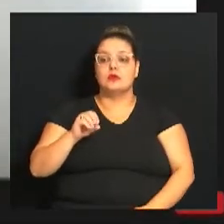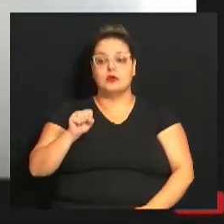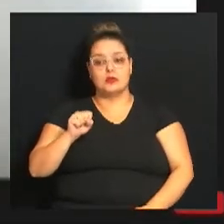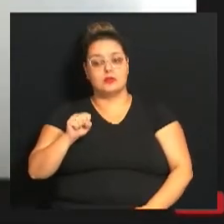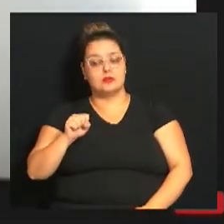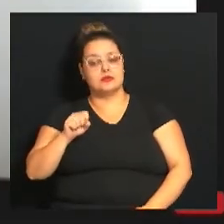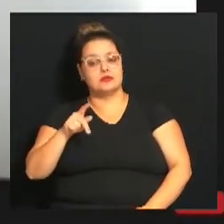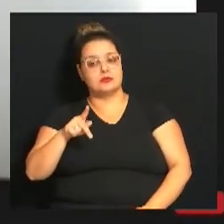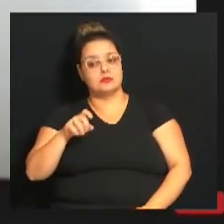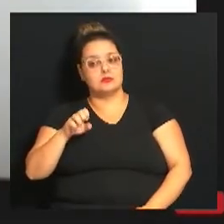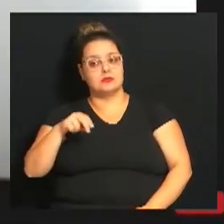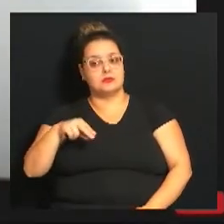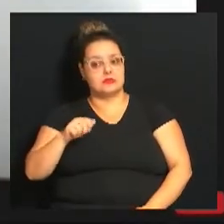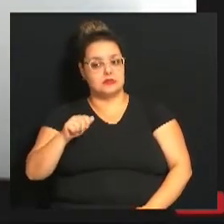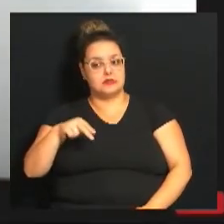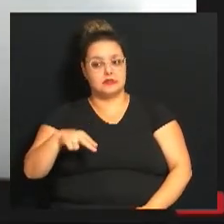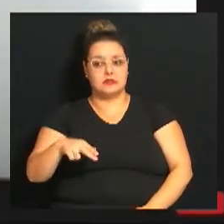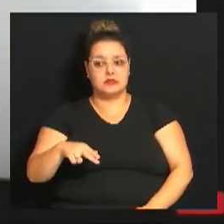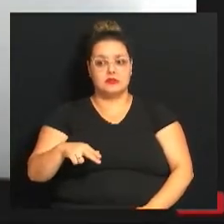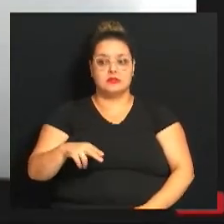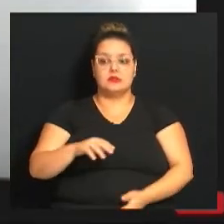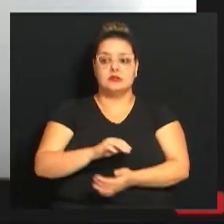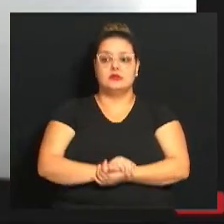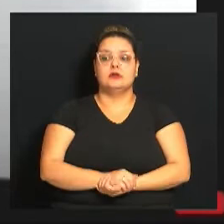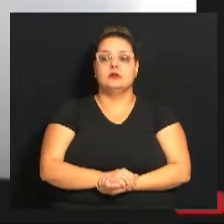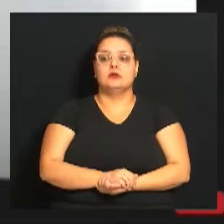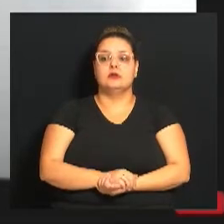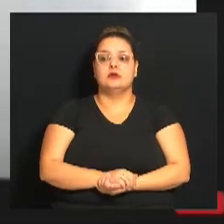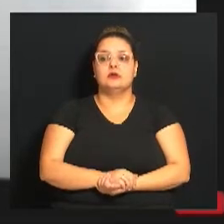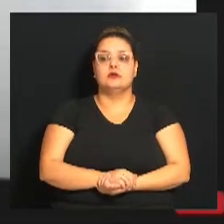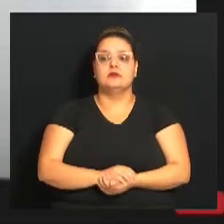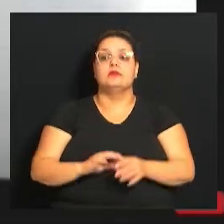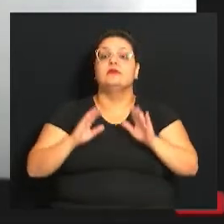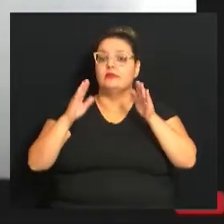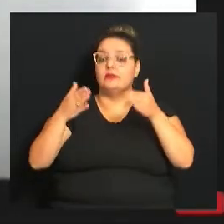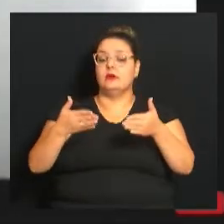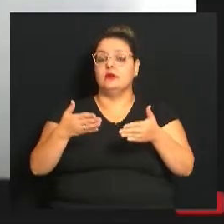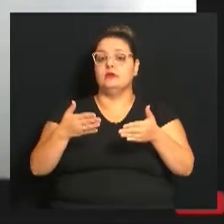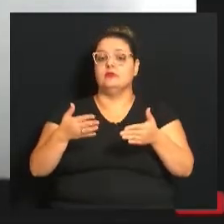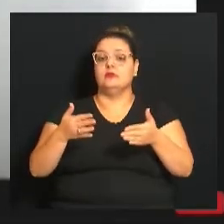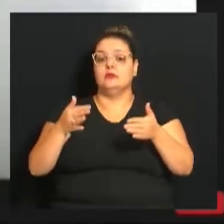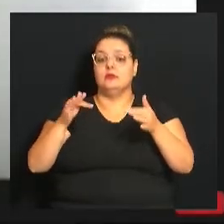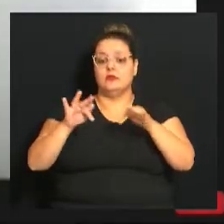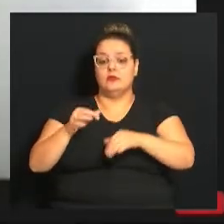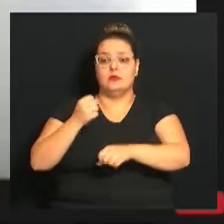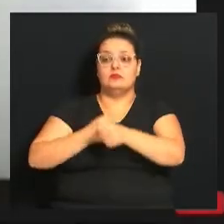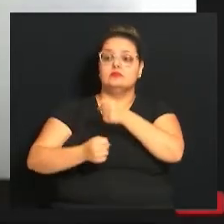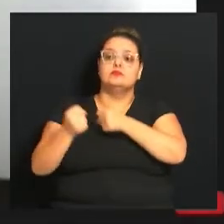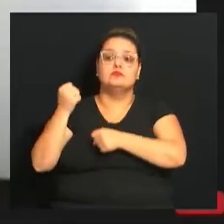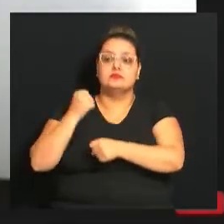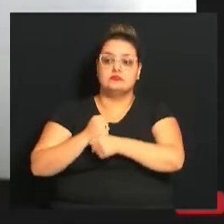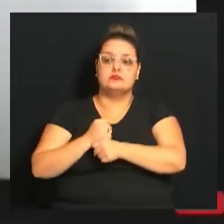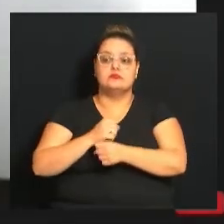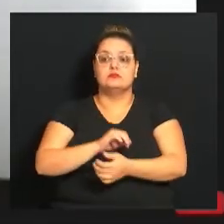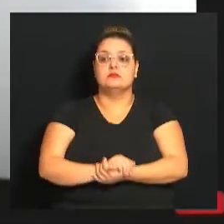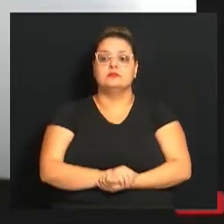estavam de um veículo grande para meia mensagem focado nisso, né? Então, foi no final do ano passado, no novembro do ano